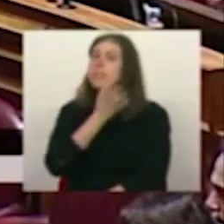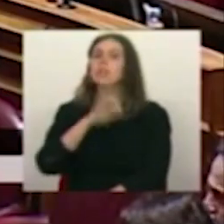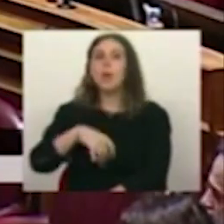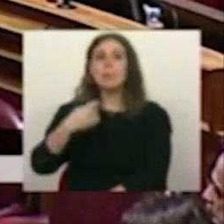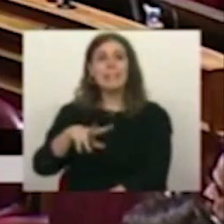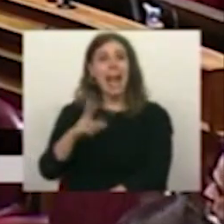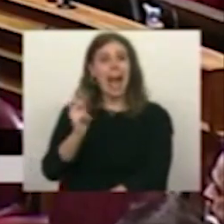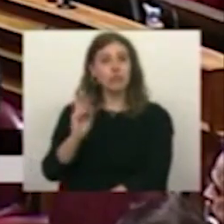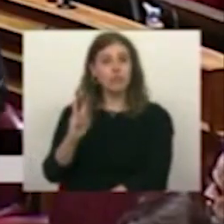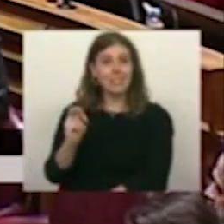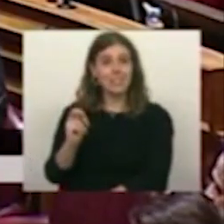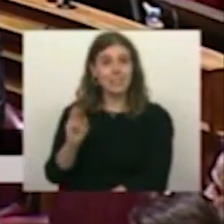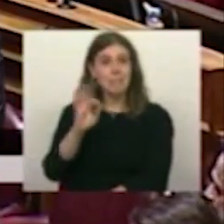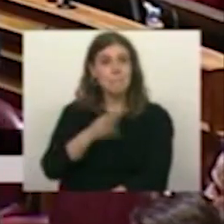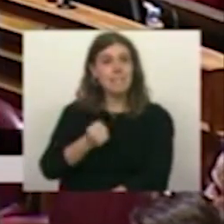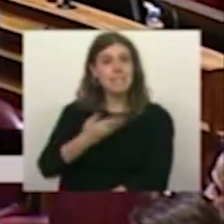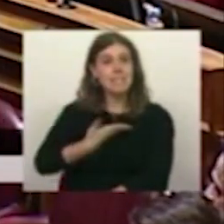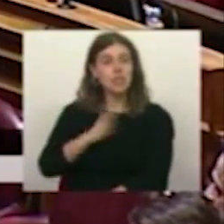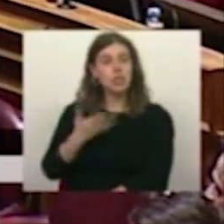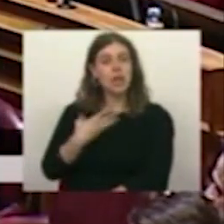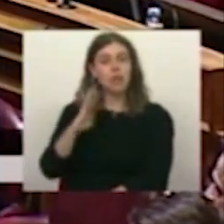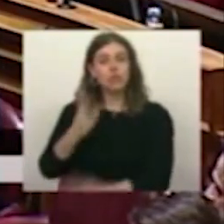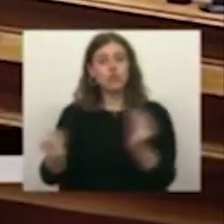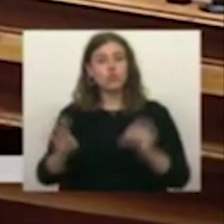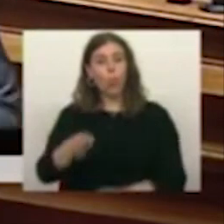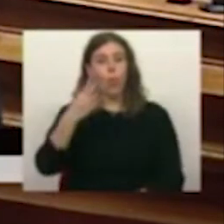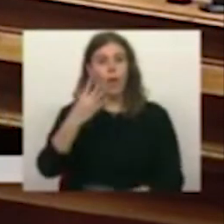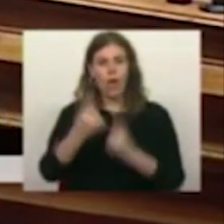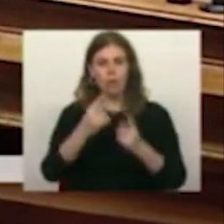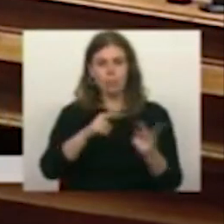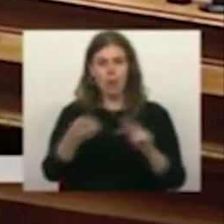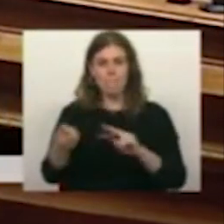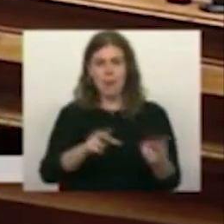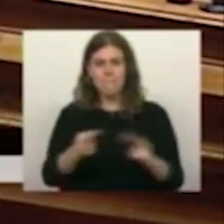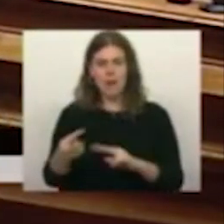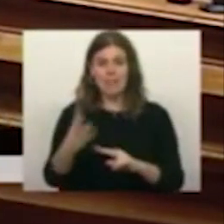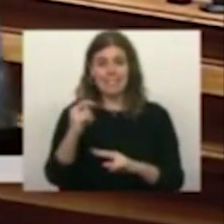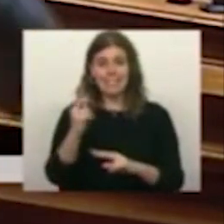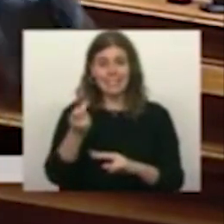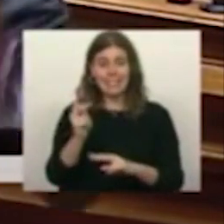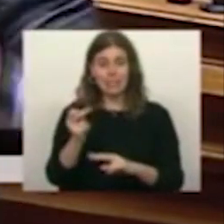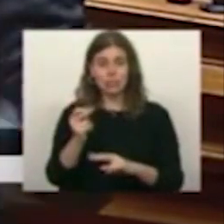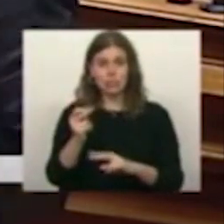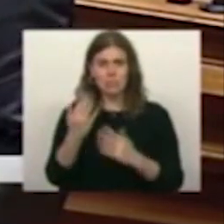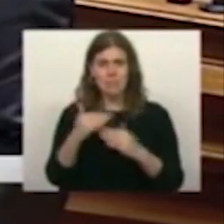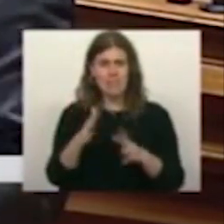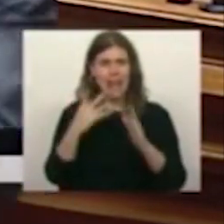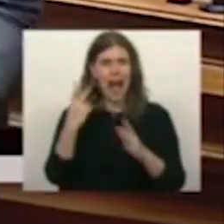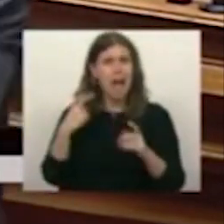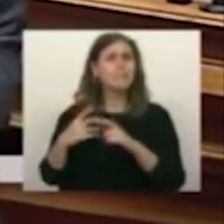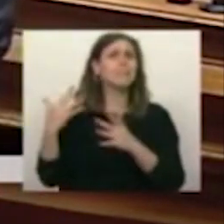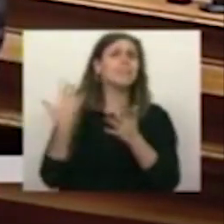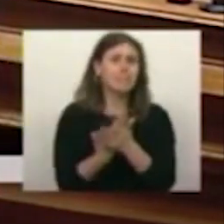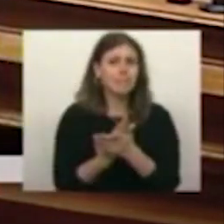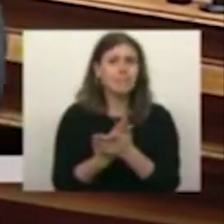em 13 anos o PSD já teve 4 soluções e algumas variantes. Em 13 anos, e em nenhum destes anos,